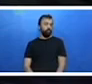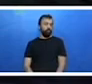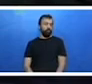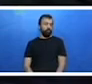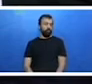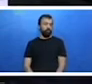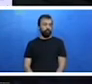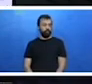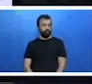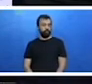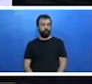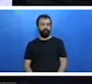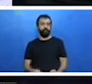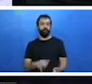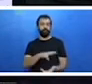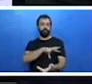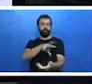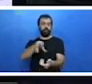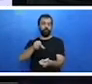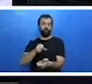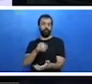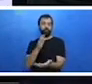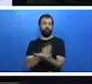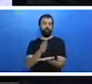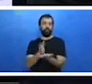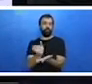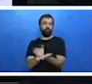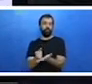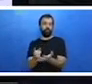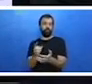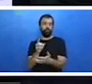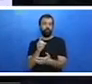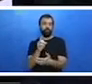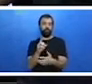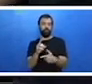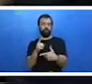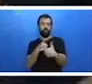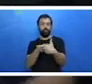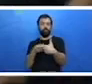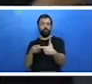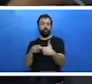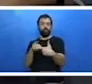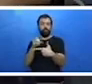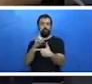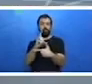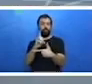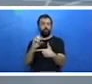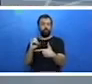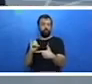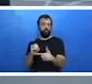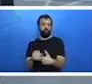referência, dividi por 10 e estou pegando uma parte, 1/10.